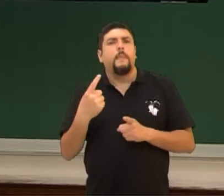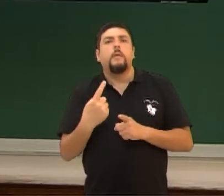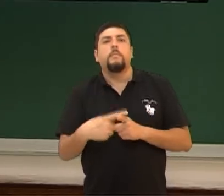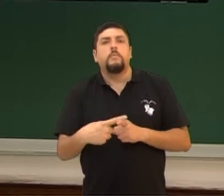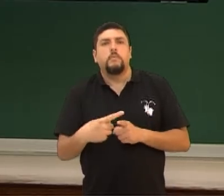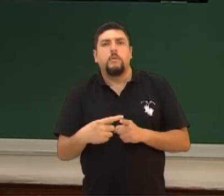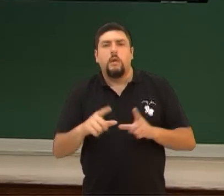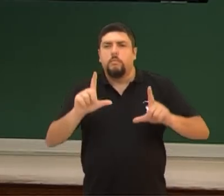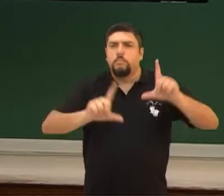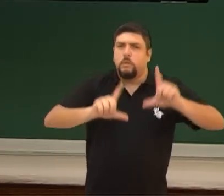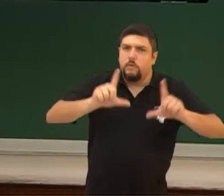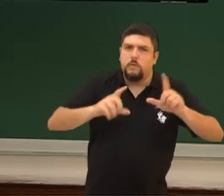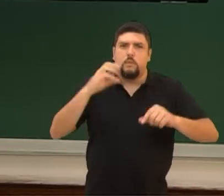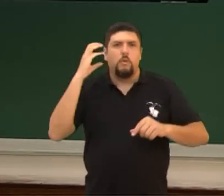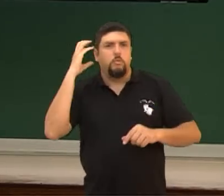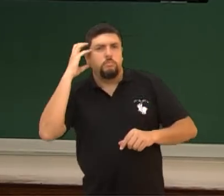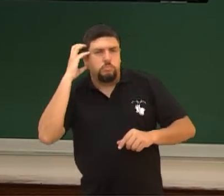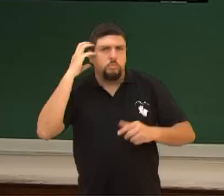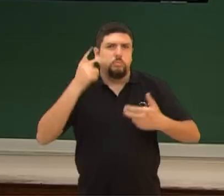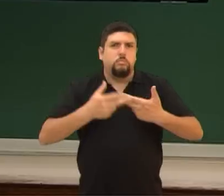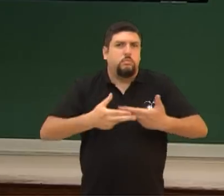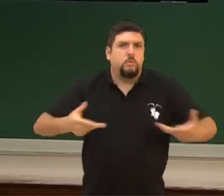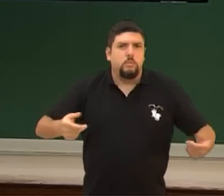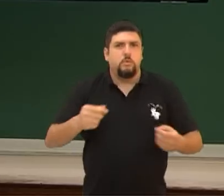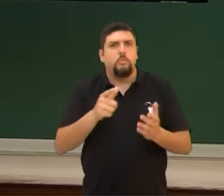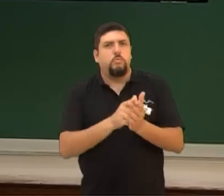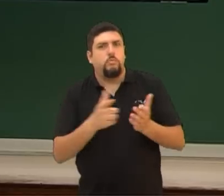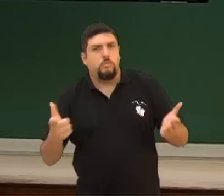meios da mídia, do jornalismo, que são